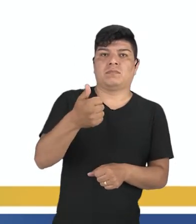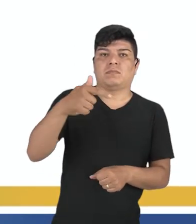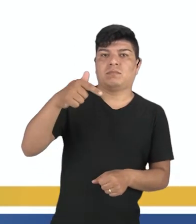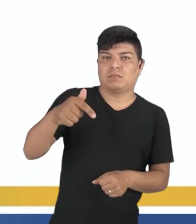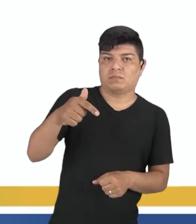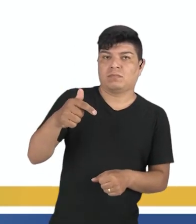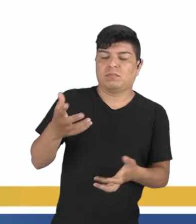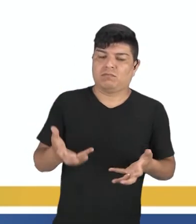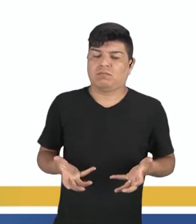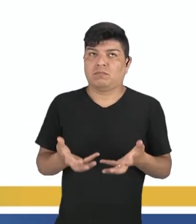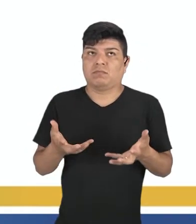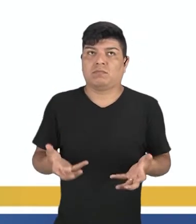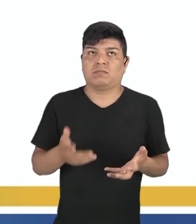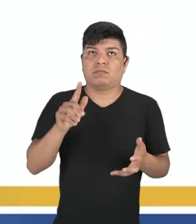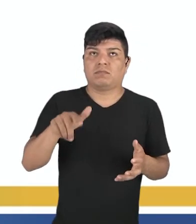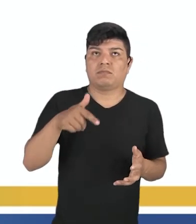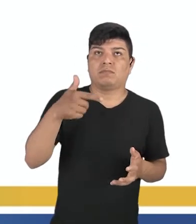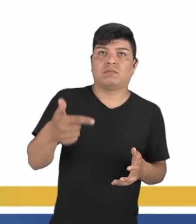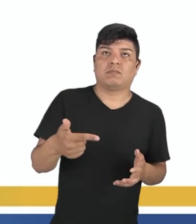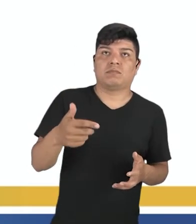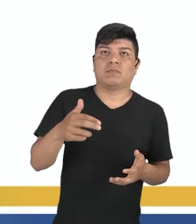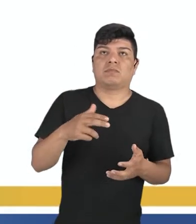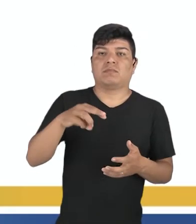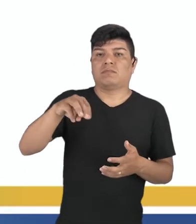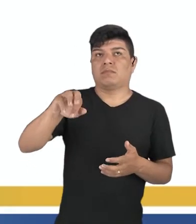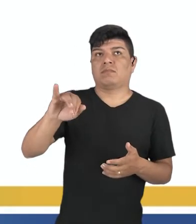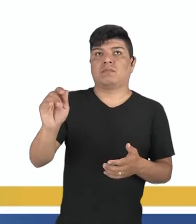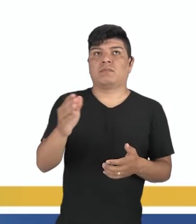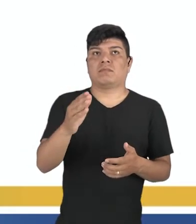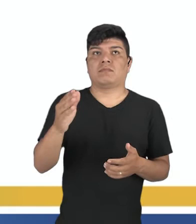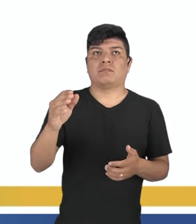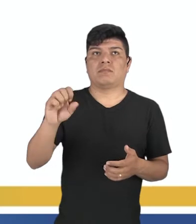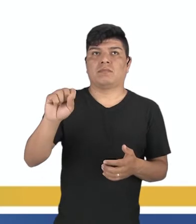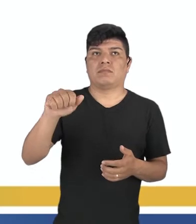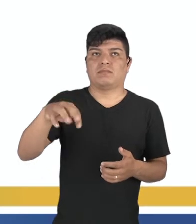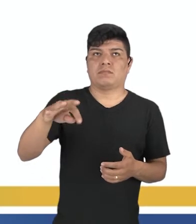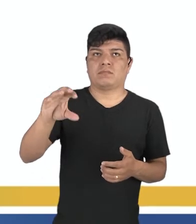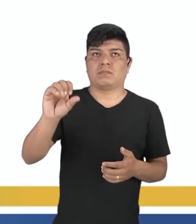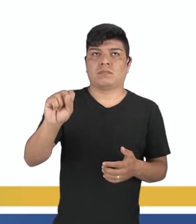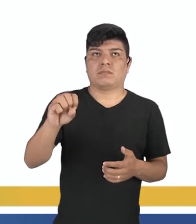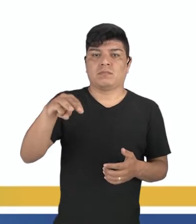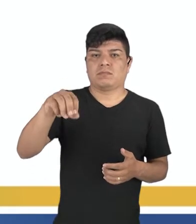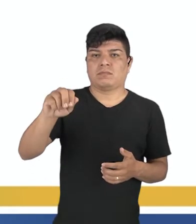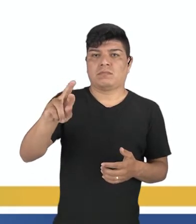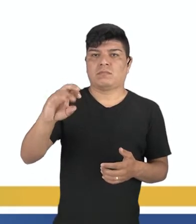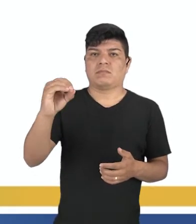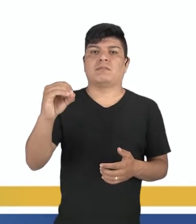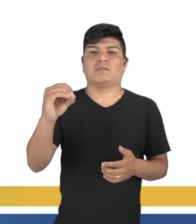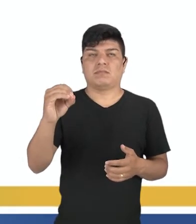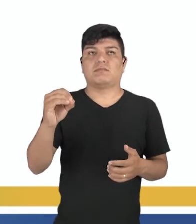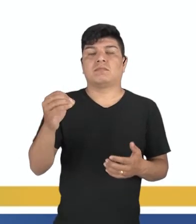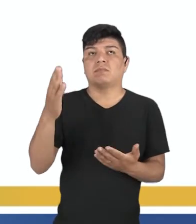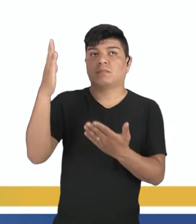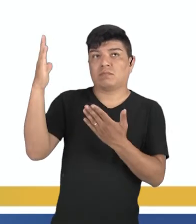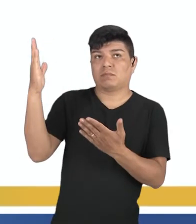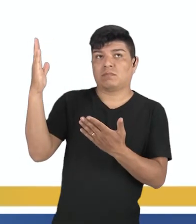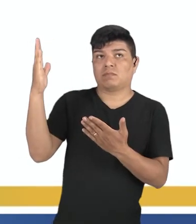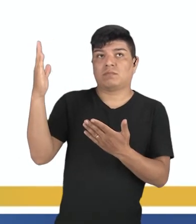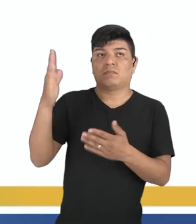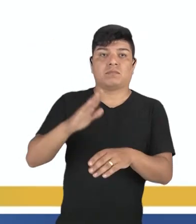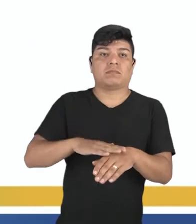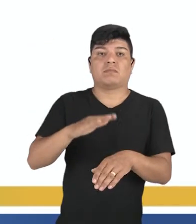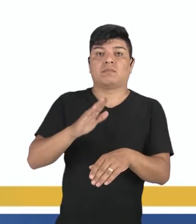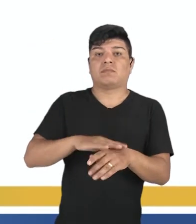Inspira compositores como Ernesto Joaquim Maria dos Santos e Mauro de Almeida. Pixinguinha, porém, é a sua